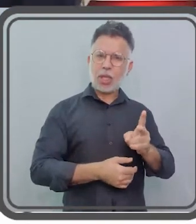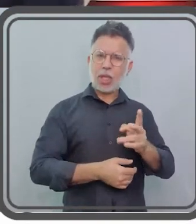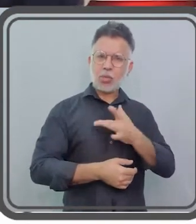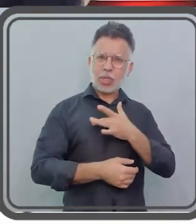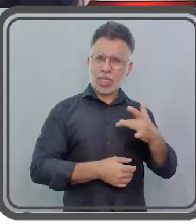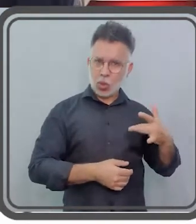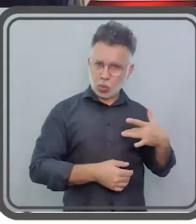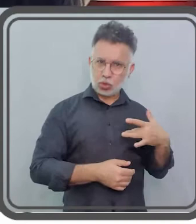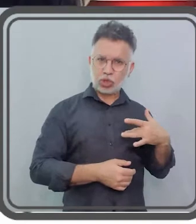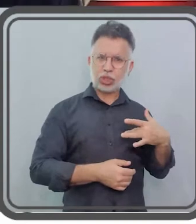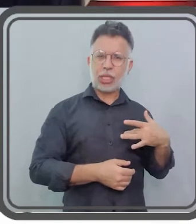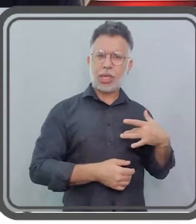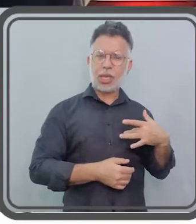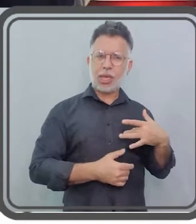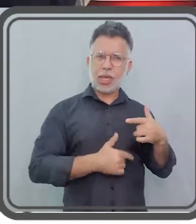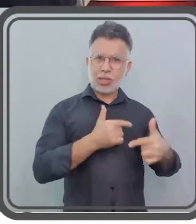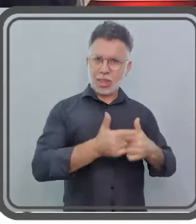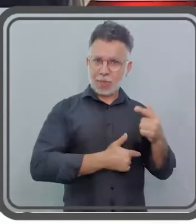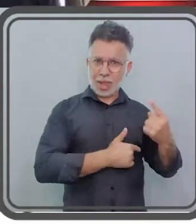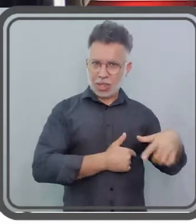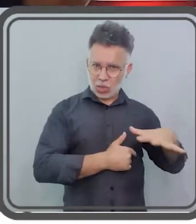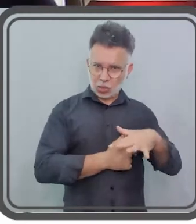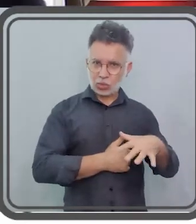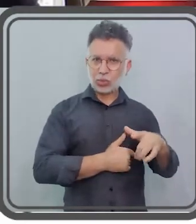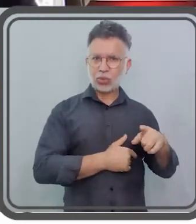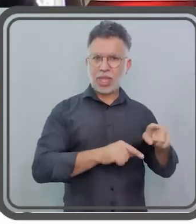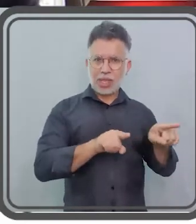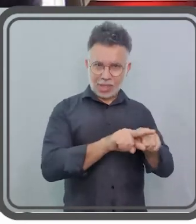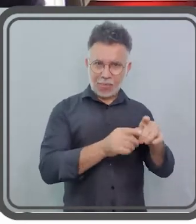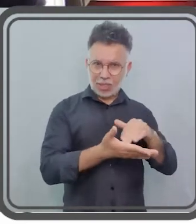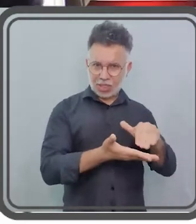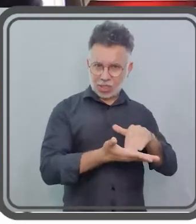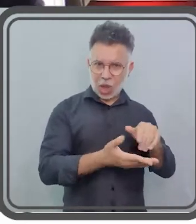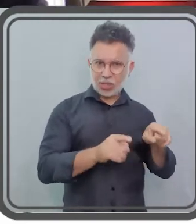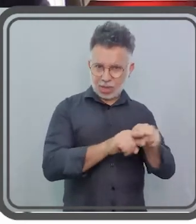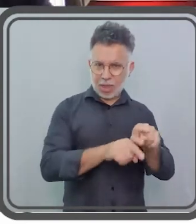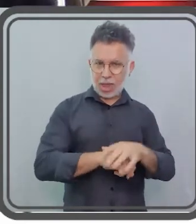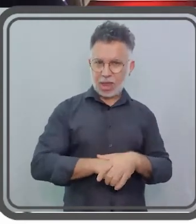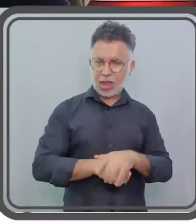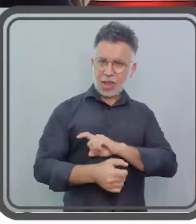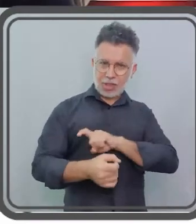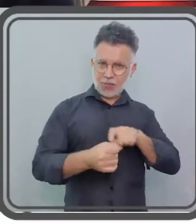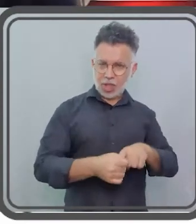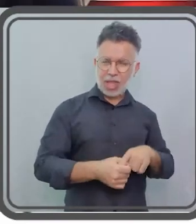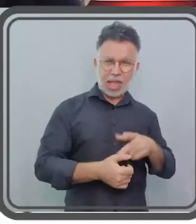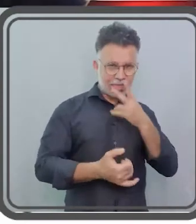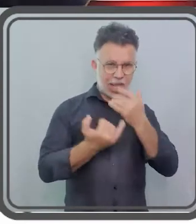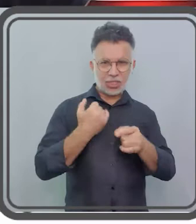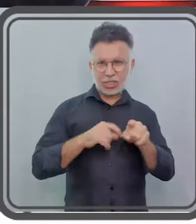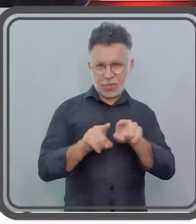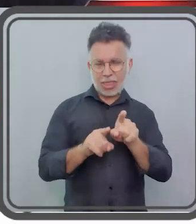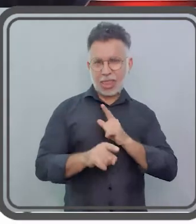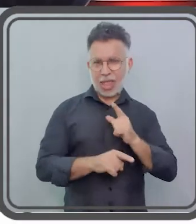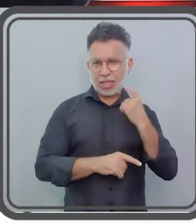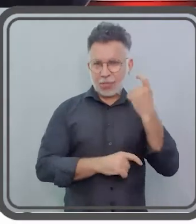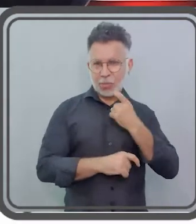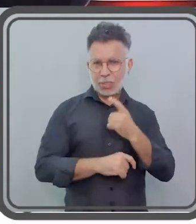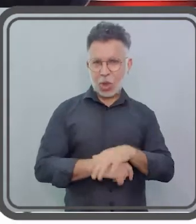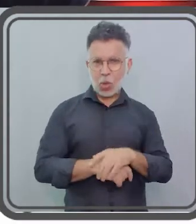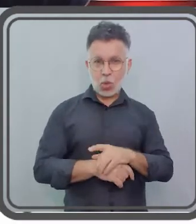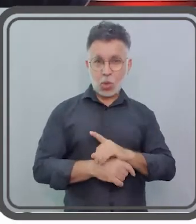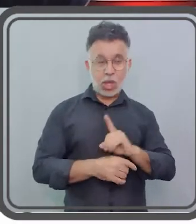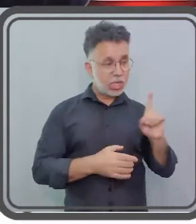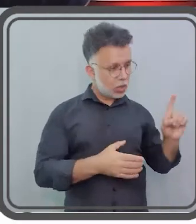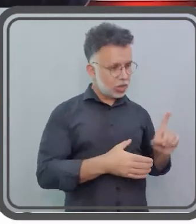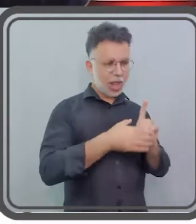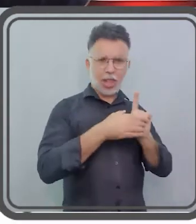Que todo mundo em casa está passando um perrengue, a gente já sabe, né? Mas e nos escritórios de volta, né? Você acha que também tem essa preocupação? Se os clientes te buscam